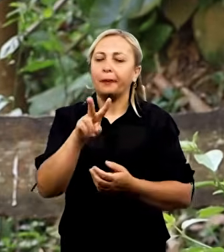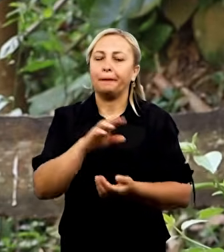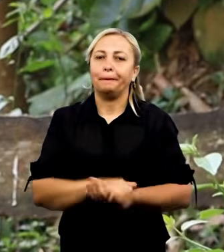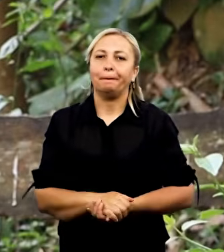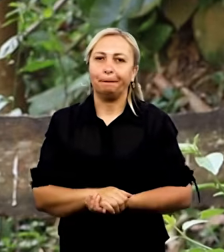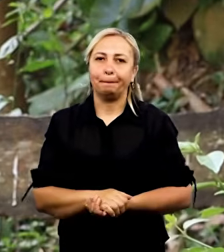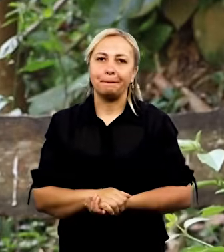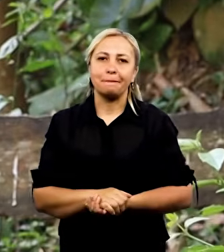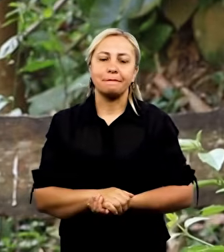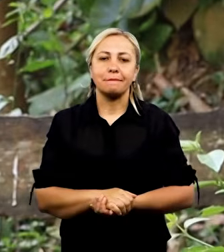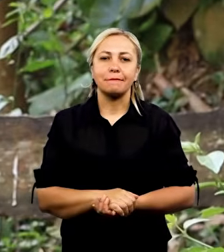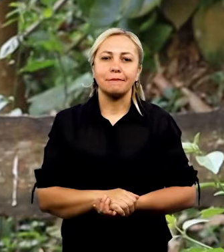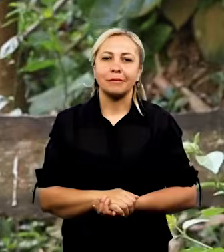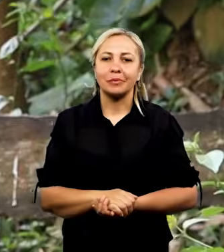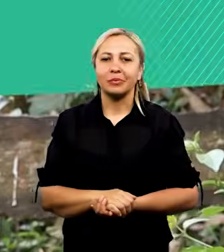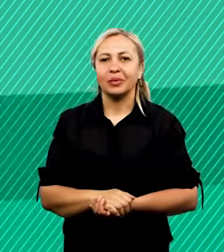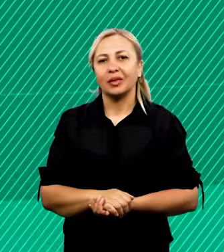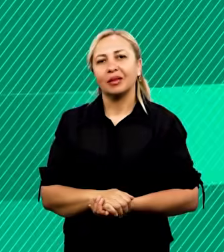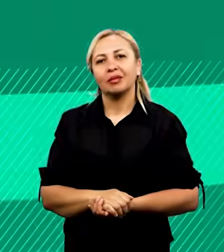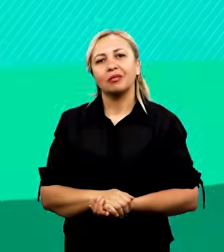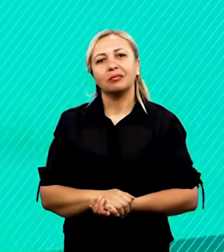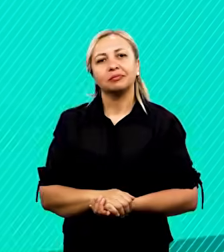peçonhentos. Confira.